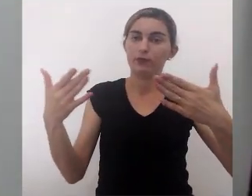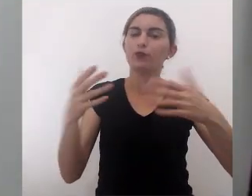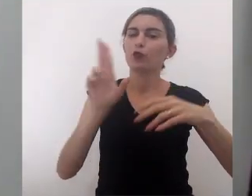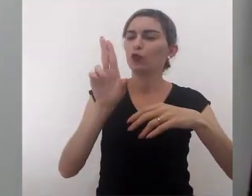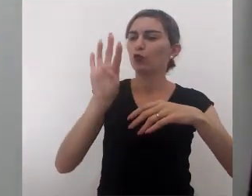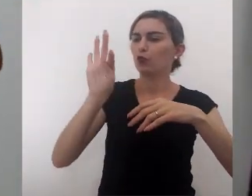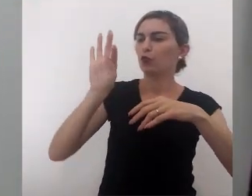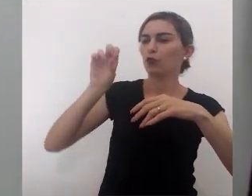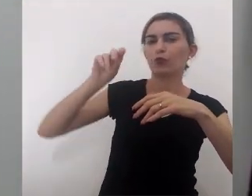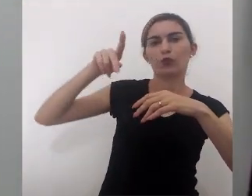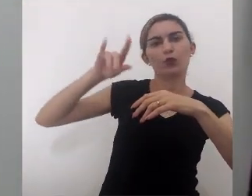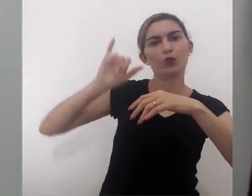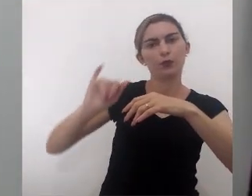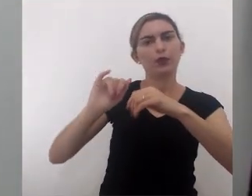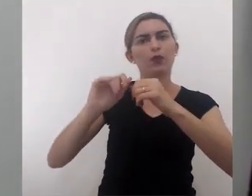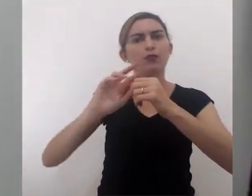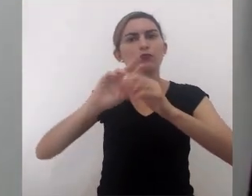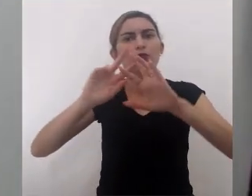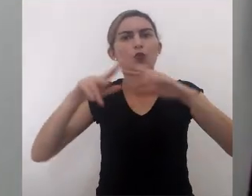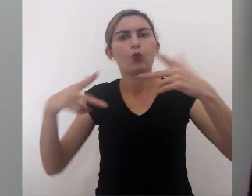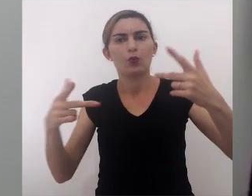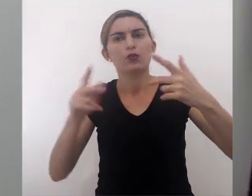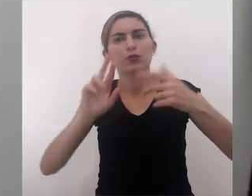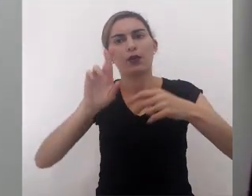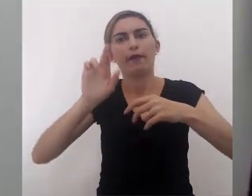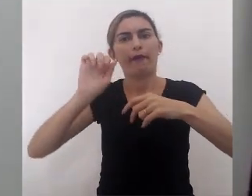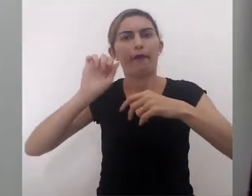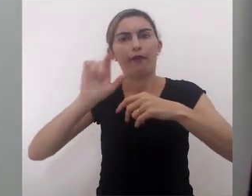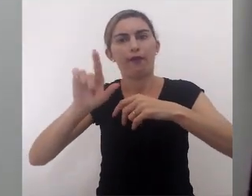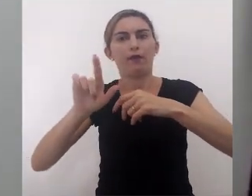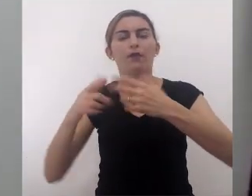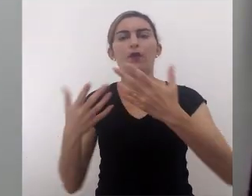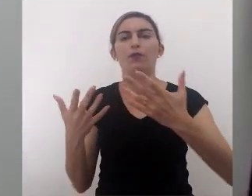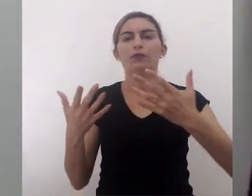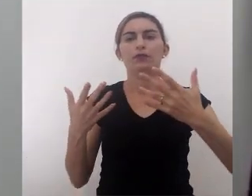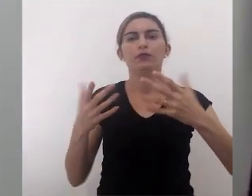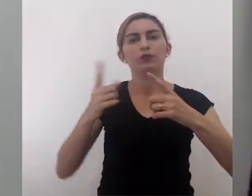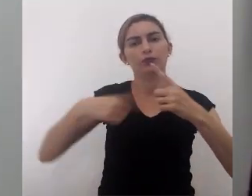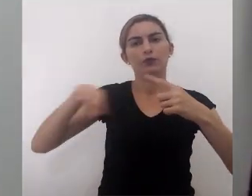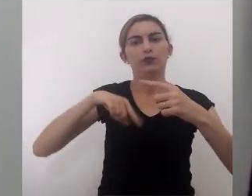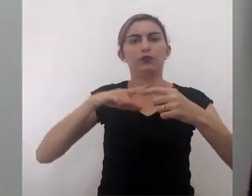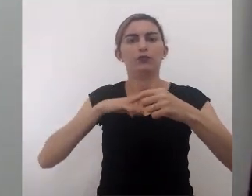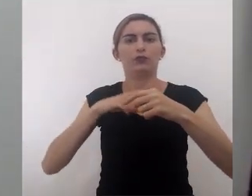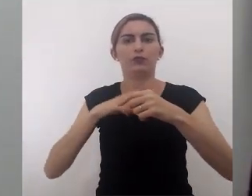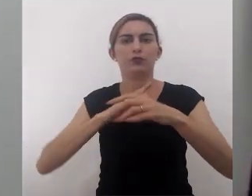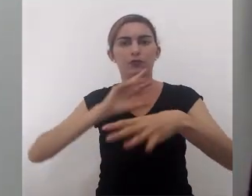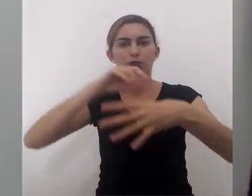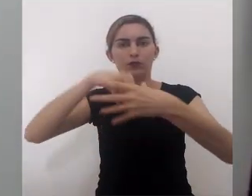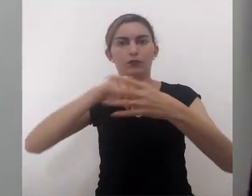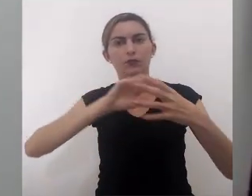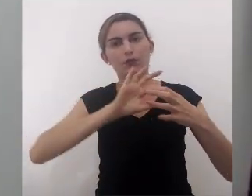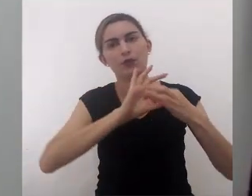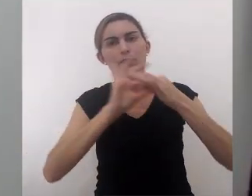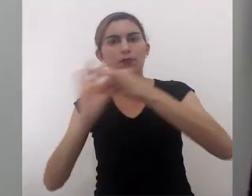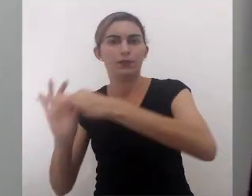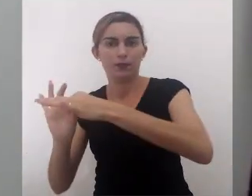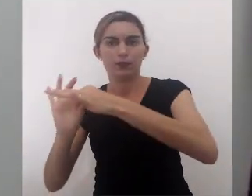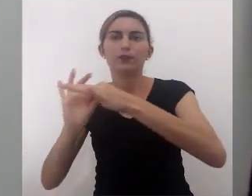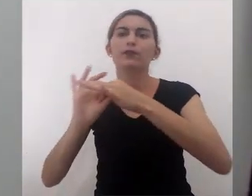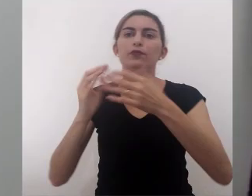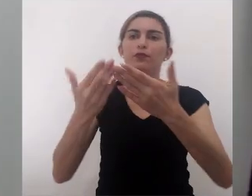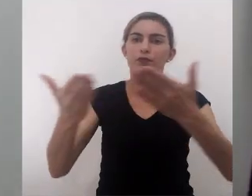coisa irreal, né? Então nós temos, dentro desse contexto, né, aí vocês vão